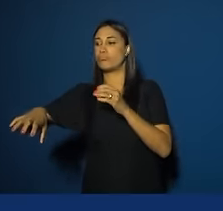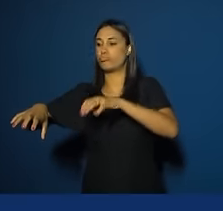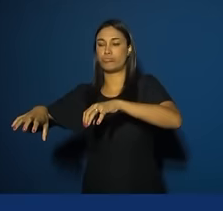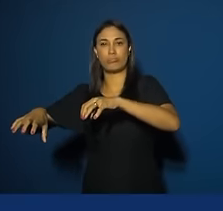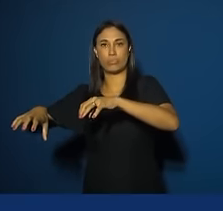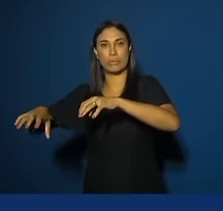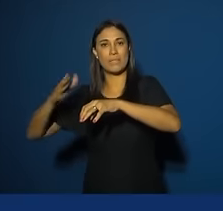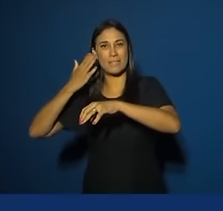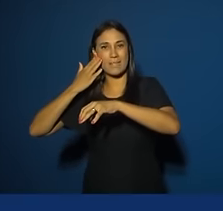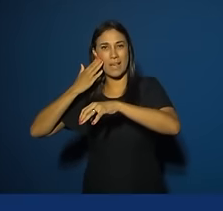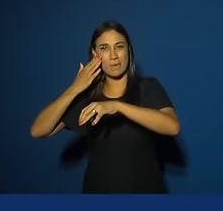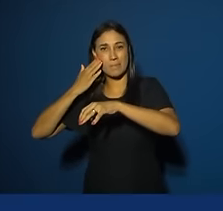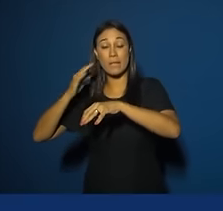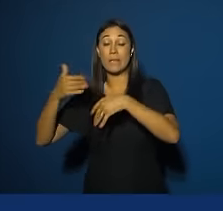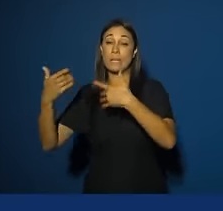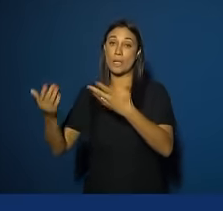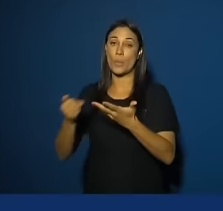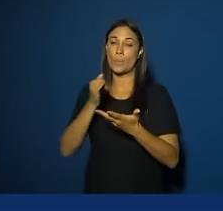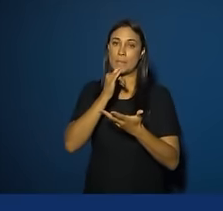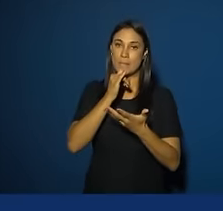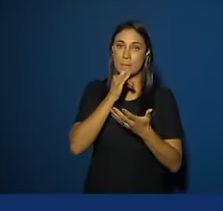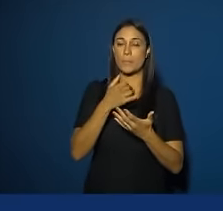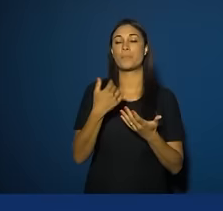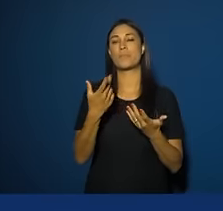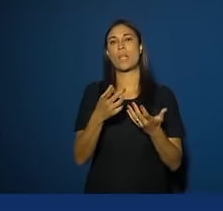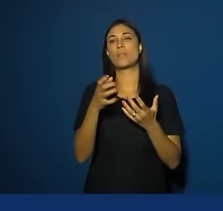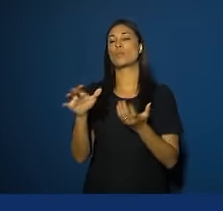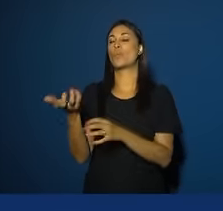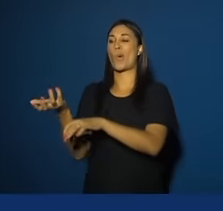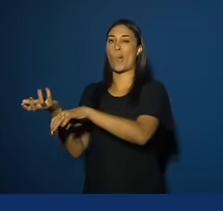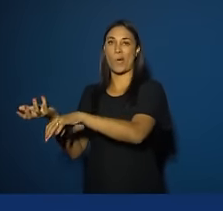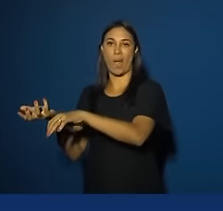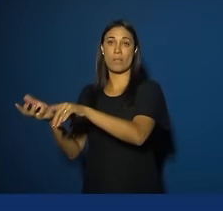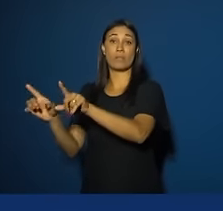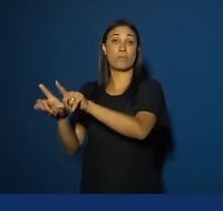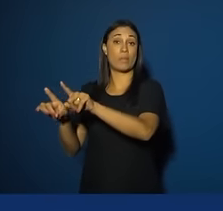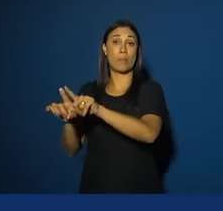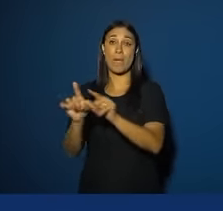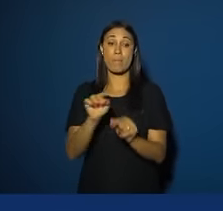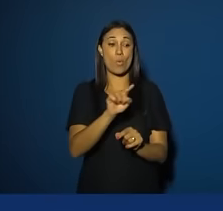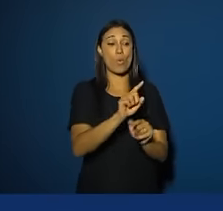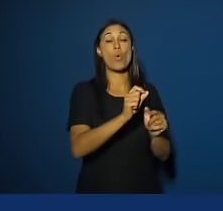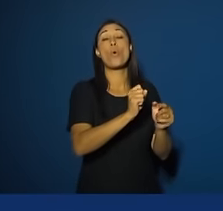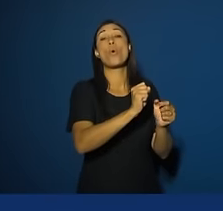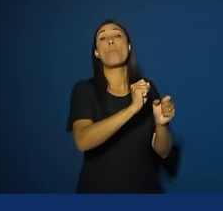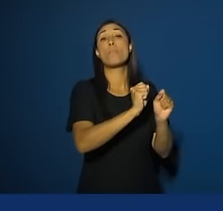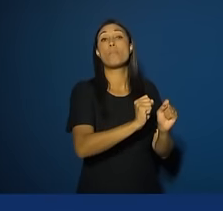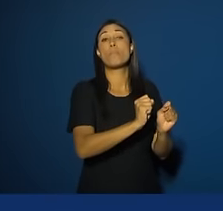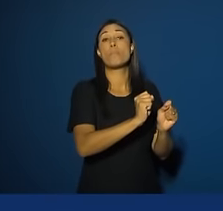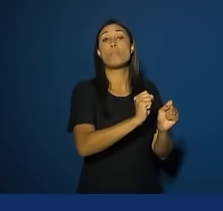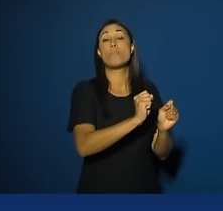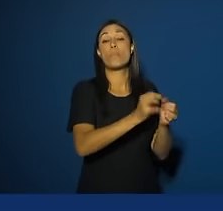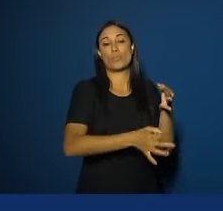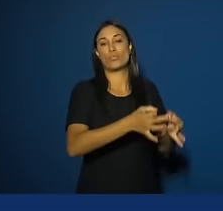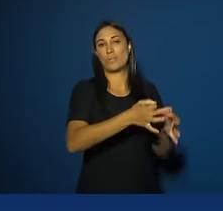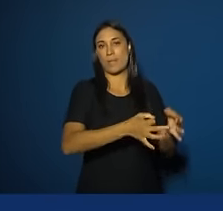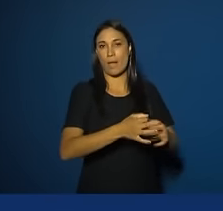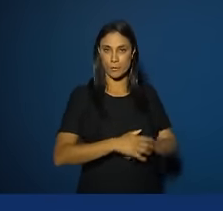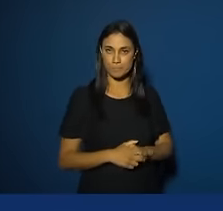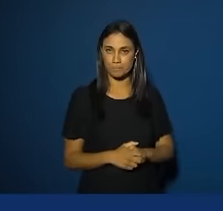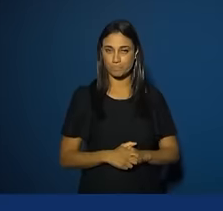poderes E aí vale tanto pro pro Congresso Nacional quanto pro poder judiciário né